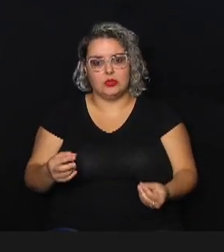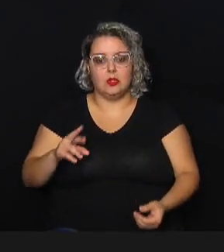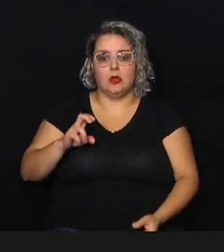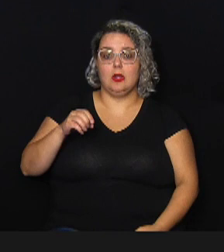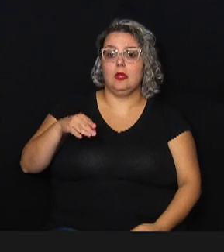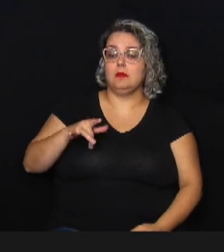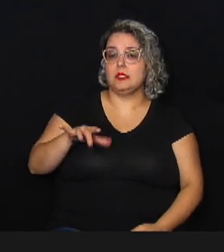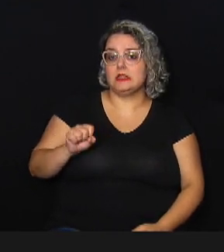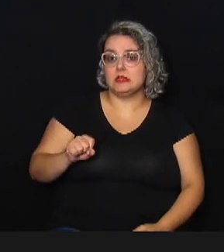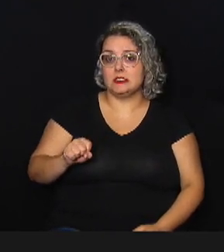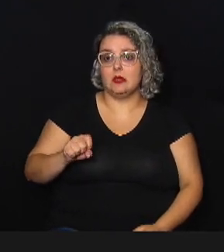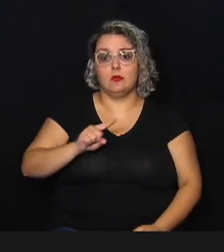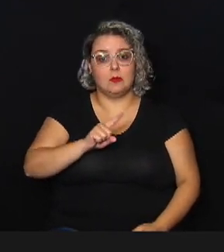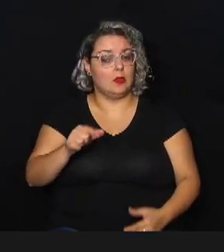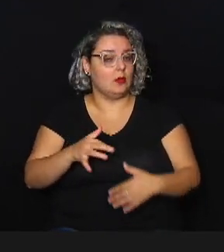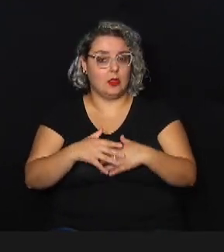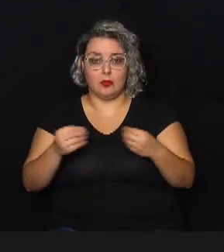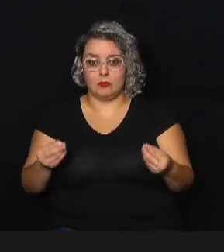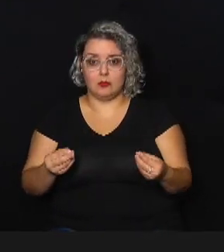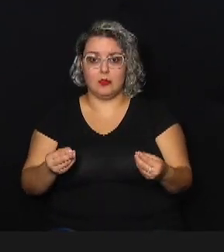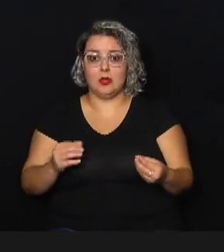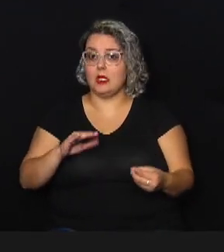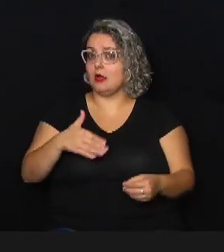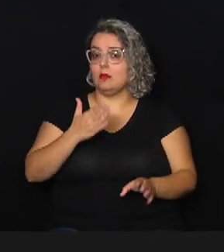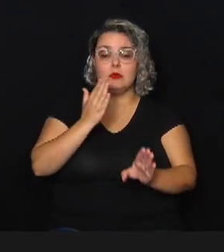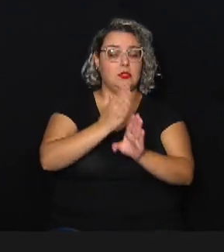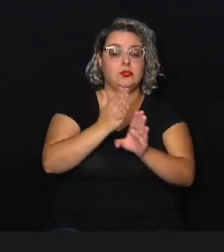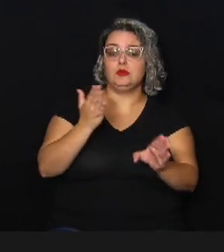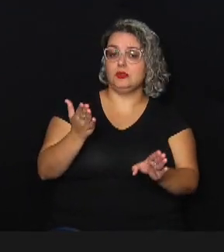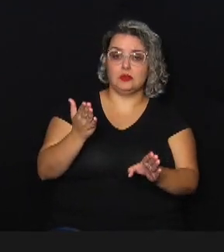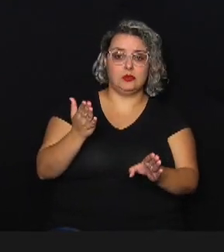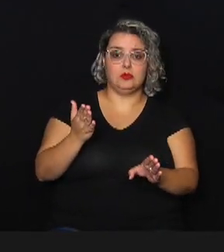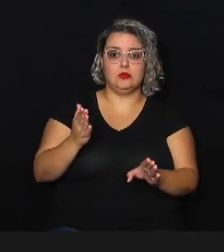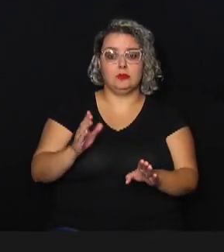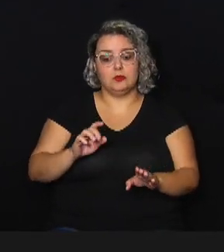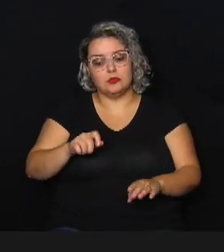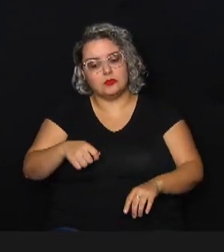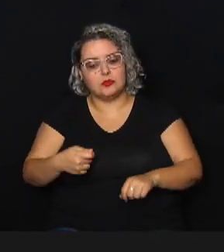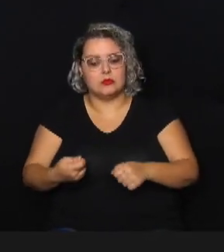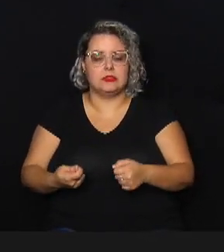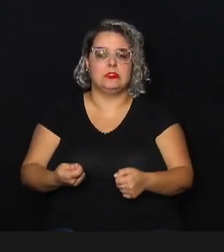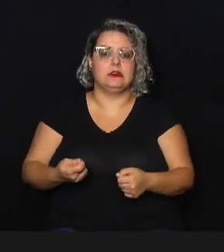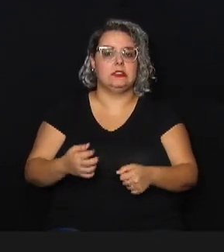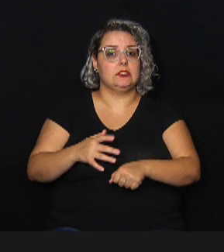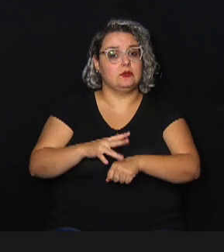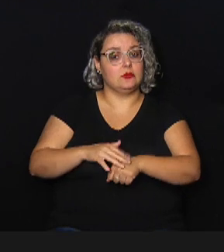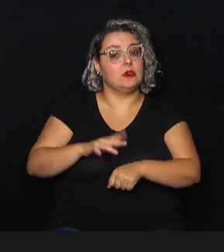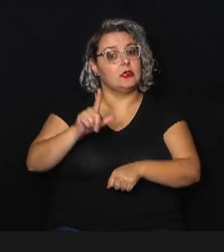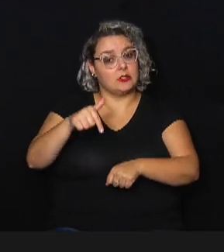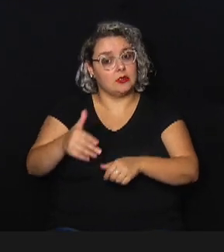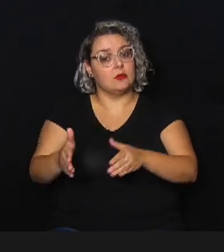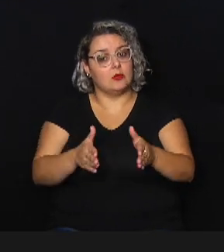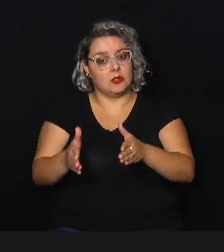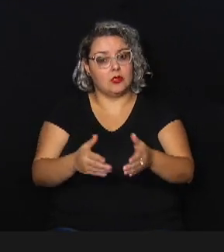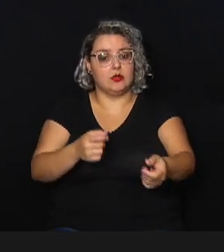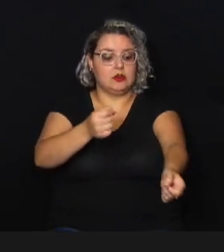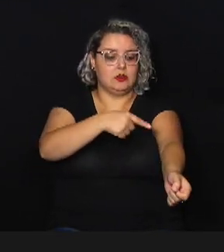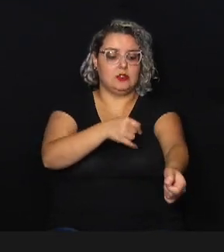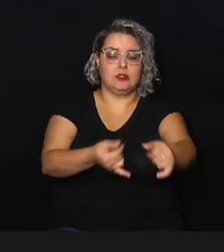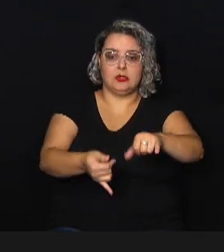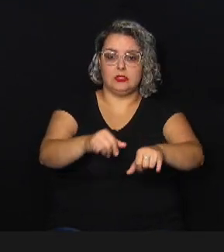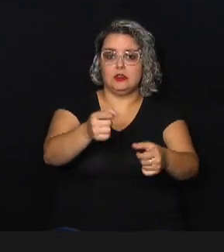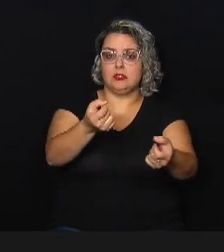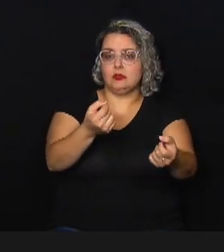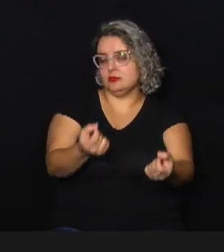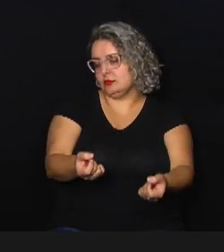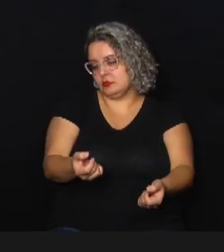cura. A remissão é quando a gente não encontra mais sinais da doença do paciente logo após períodos de quimioterapia. A